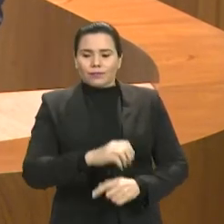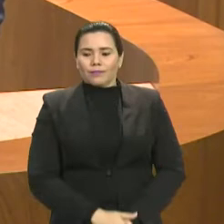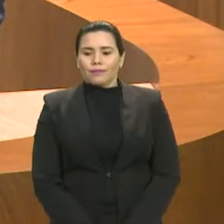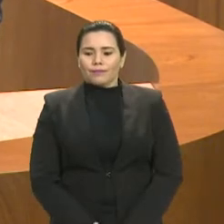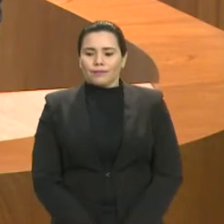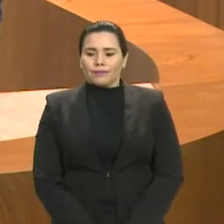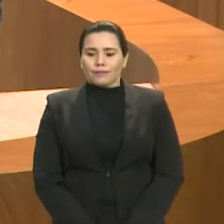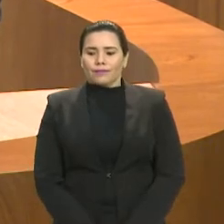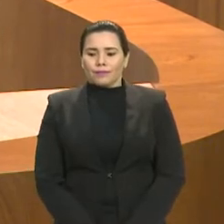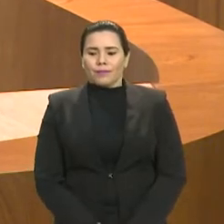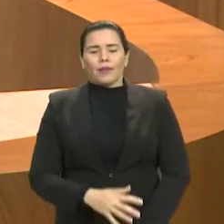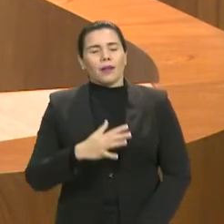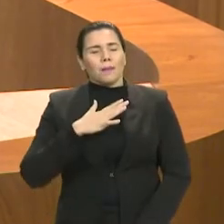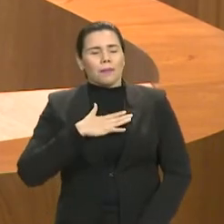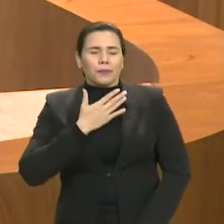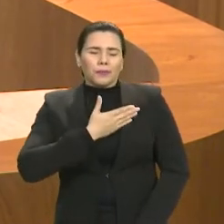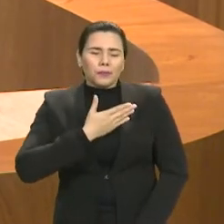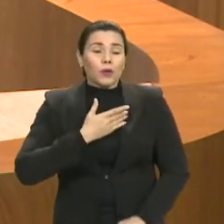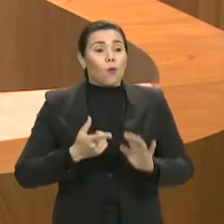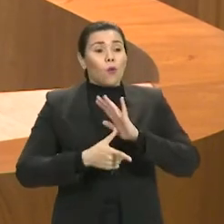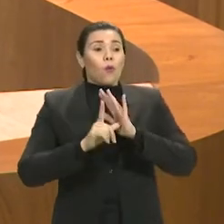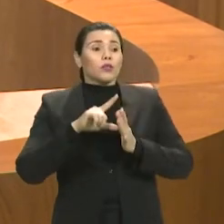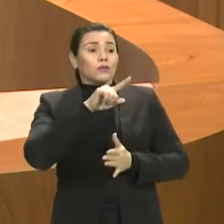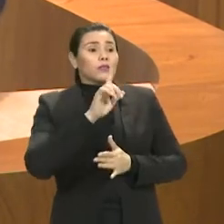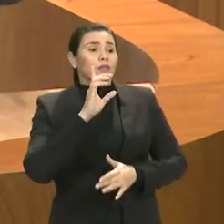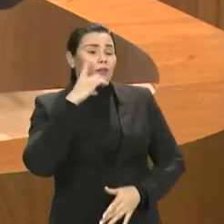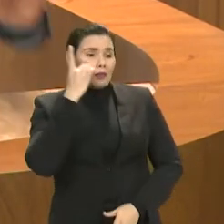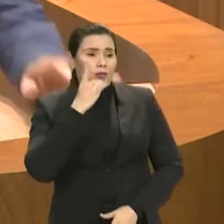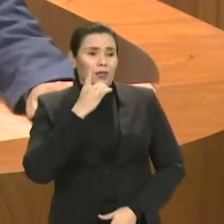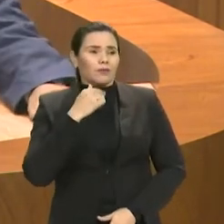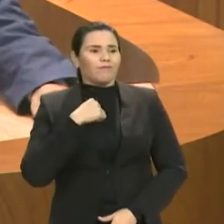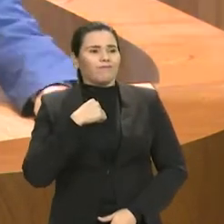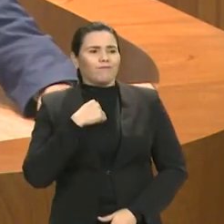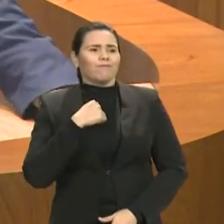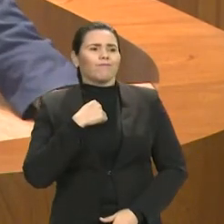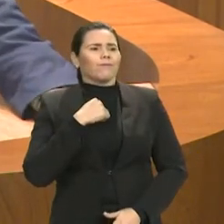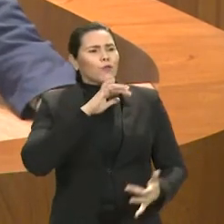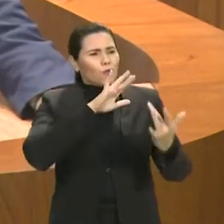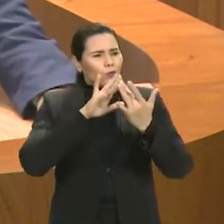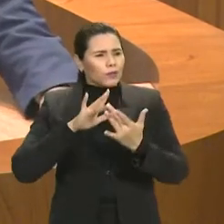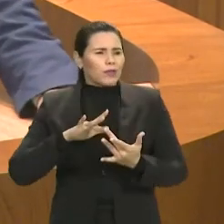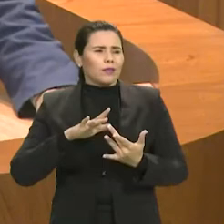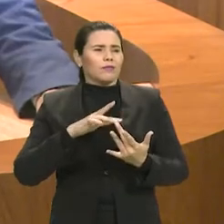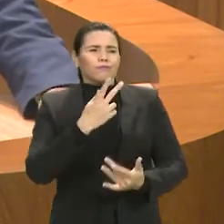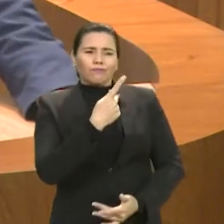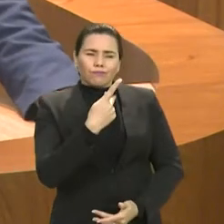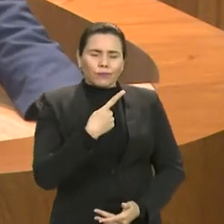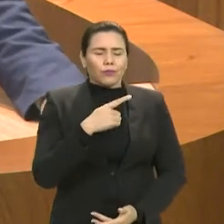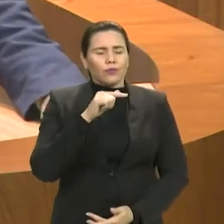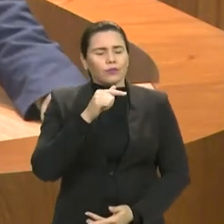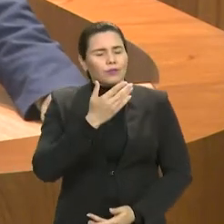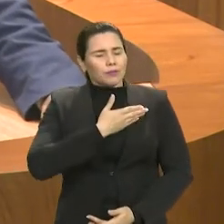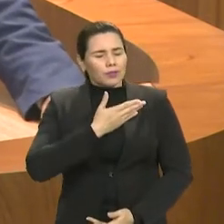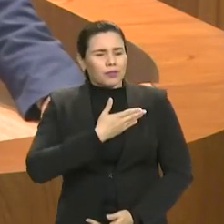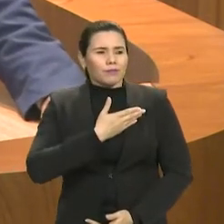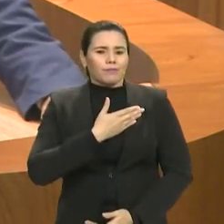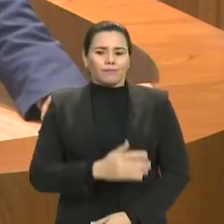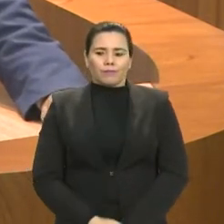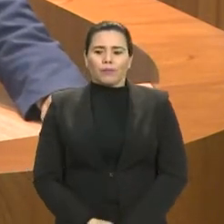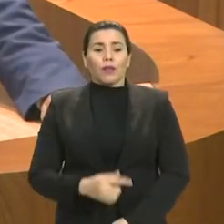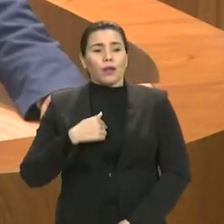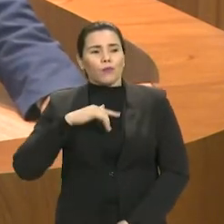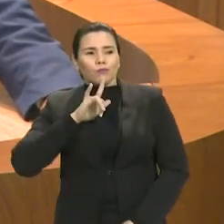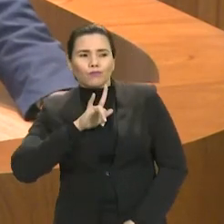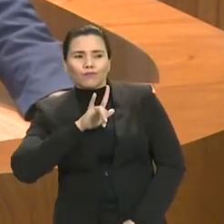deputado, e que eu tenho um carinho, um respeito muito grande por você e essa amizade, que com certeza vai perdurar para o resto das nossas vidas. Tiaguinho, te amo de coração.